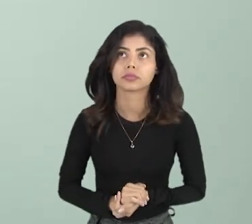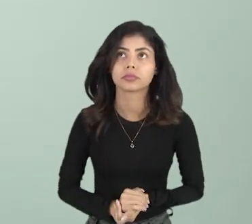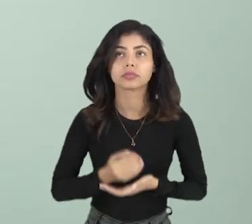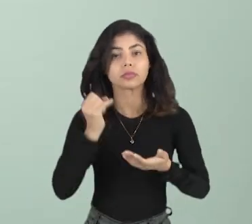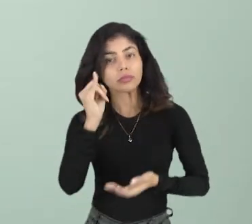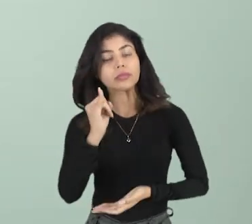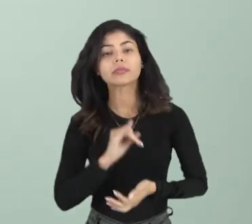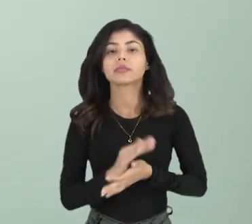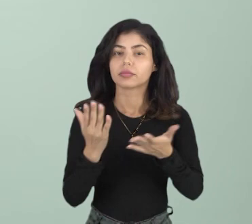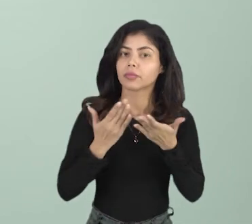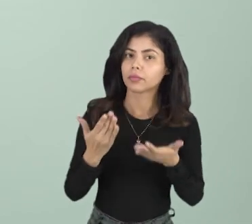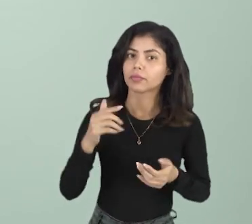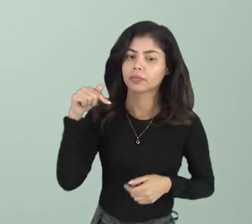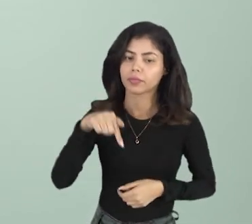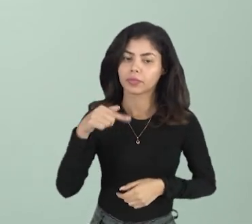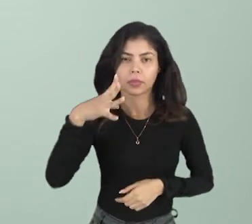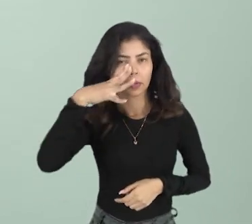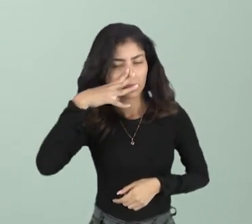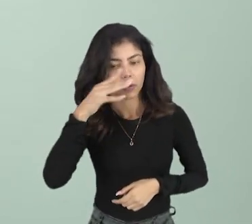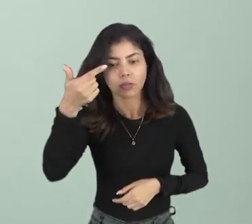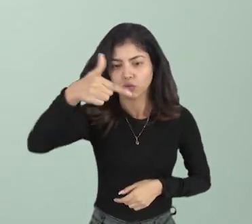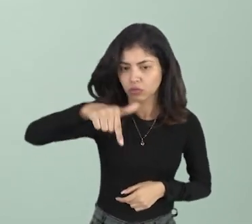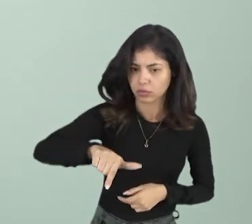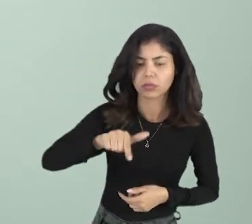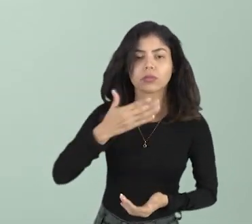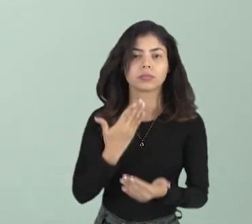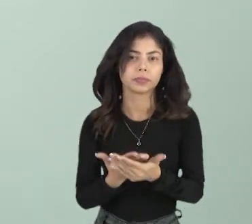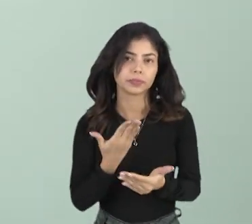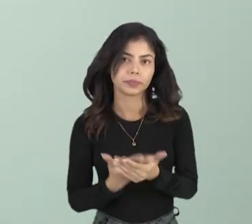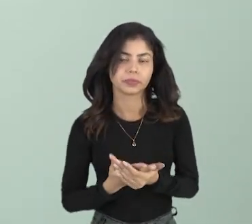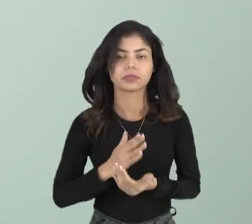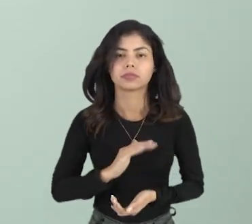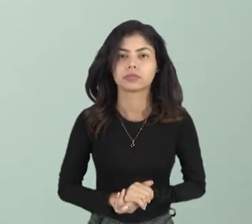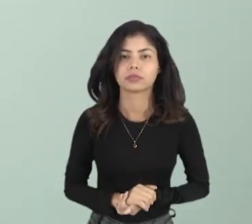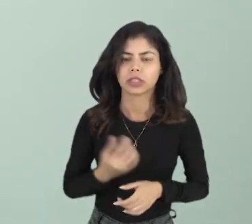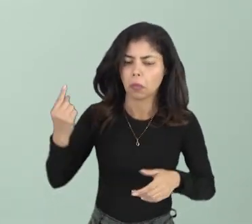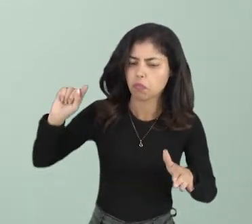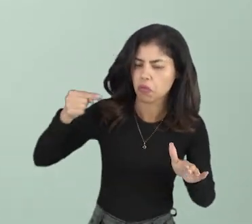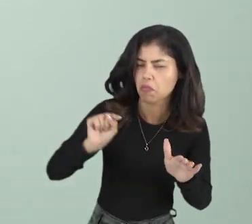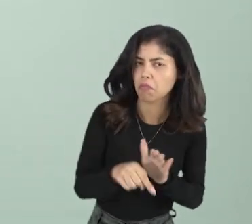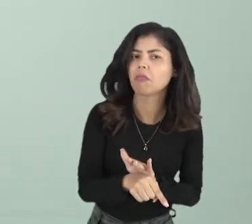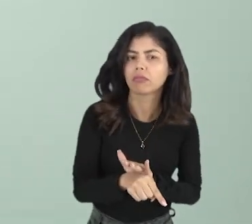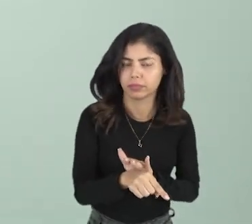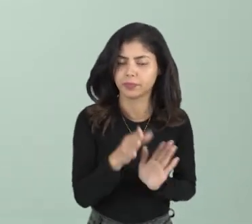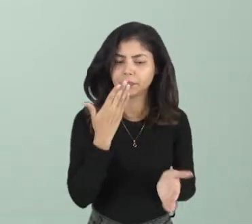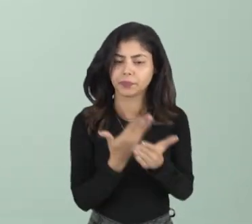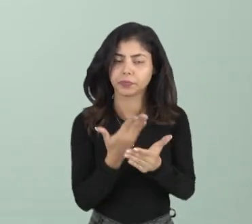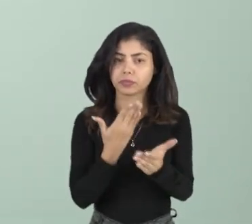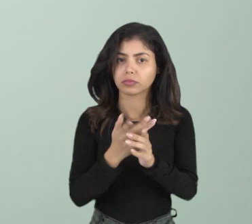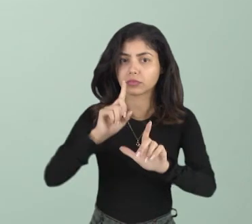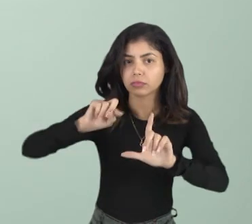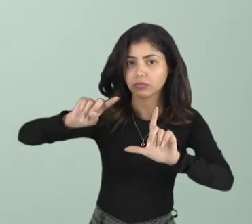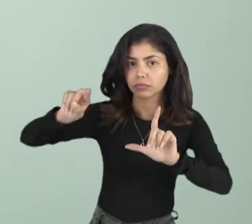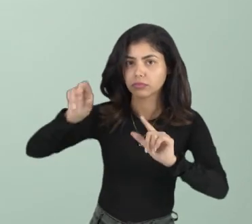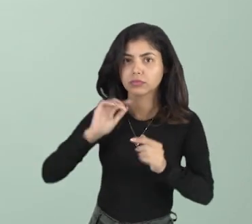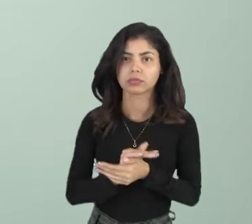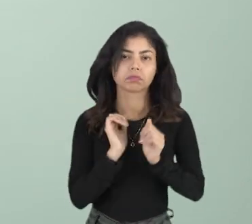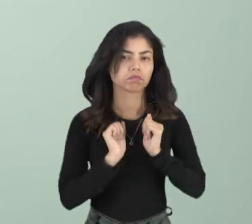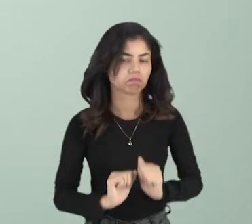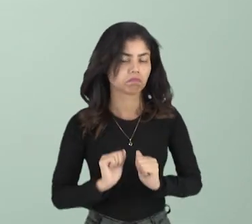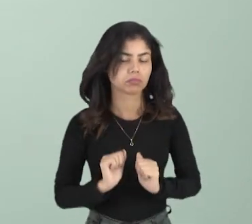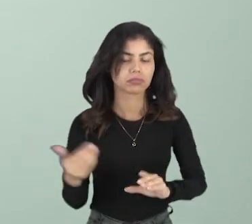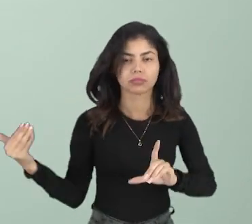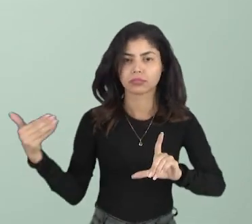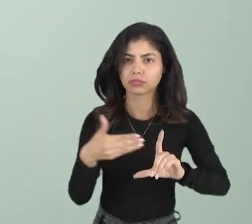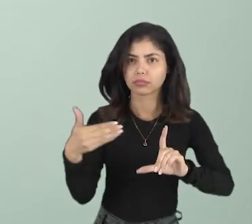Se você quer assistir essa aula novamente, se você quer se aprofundar no estudo dos gráficos, você